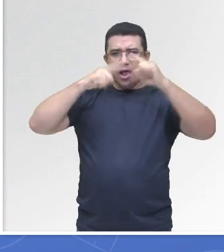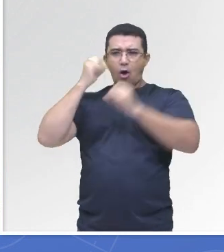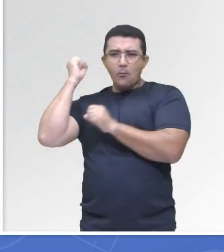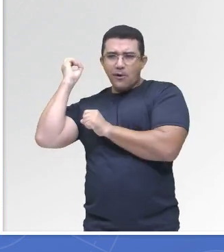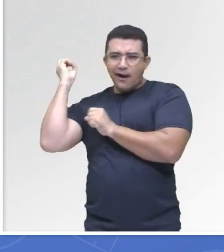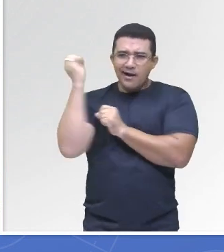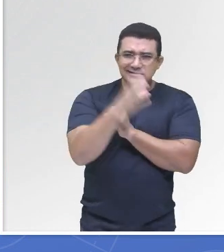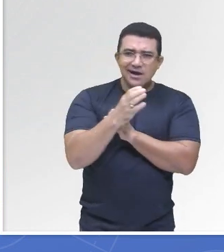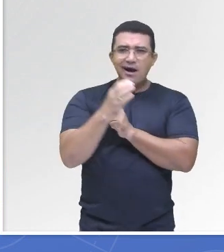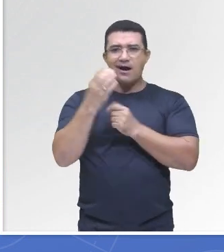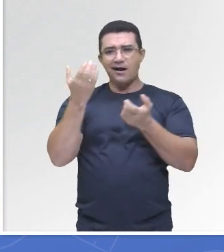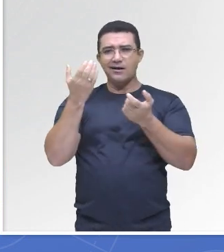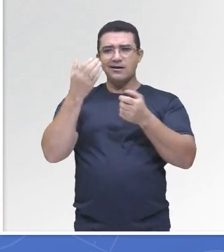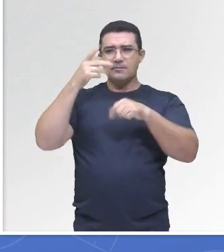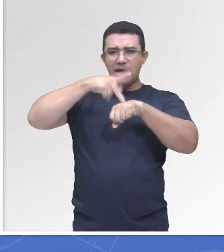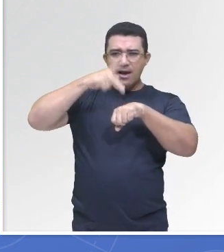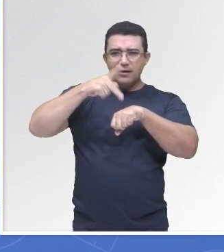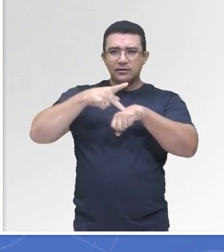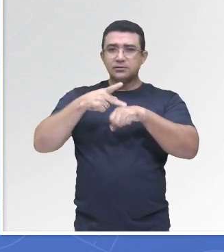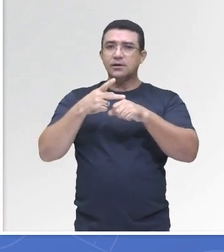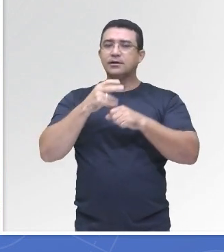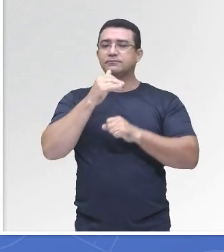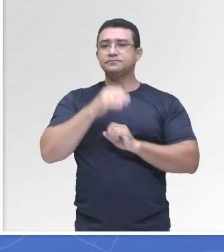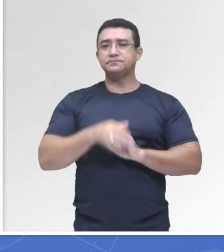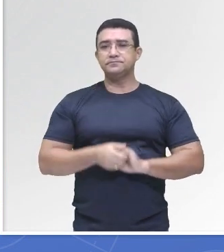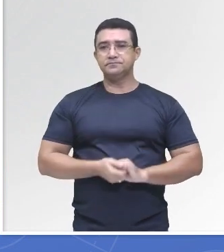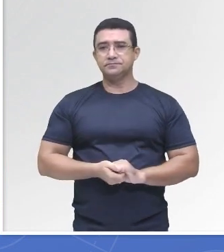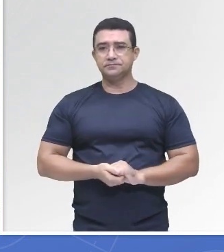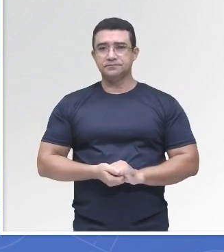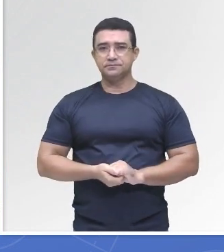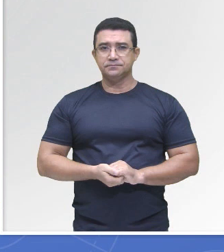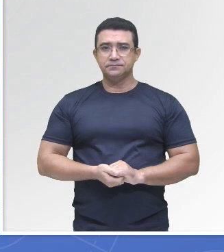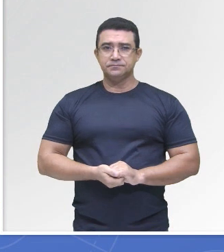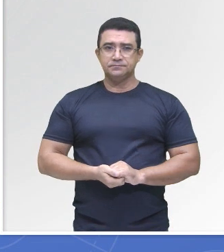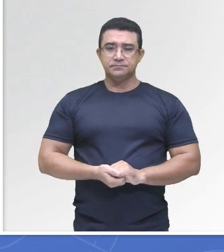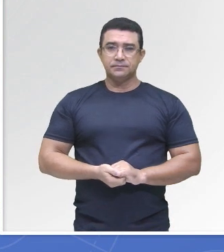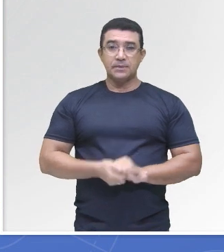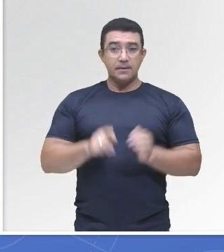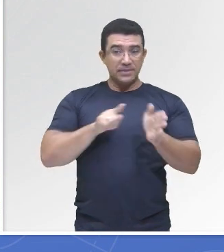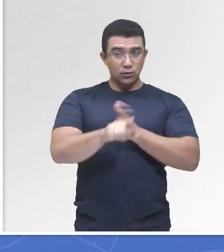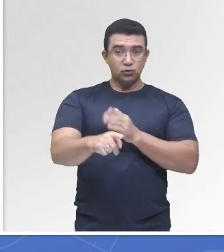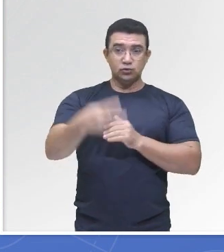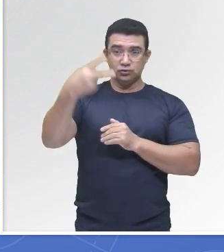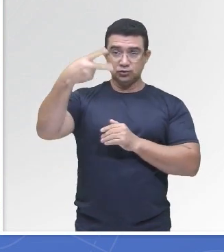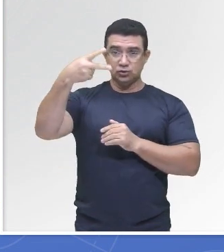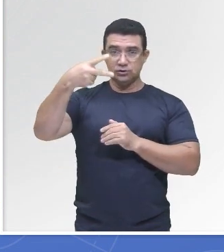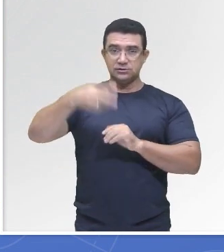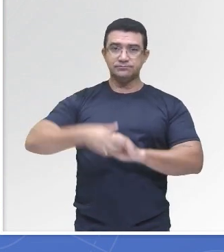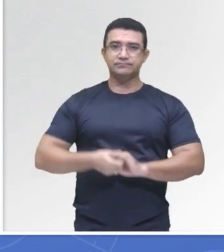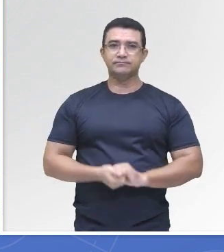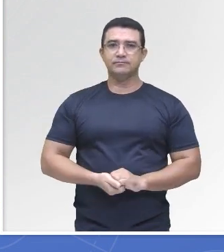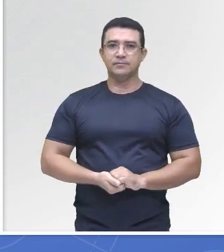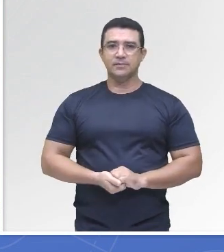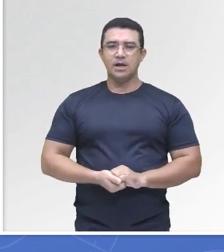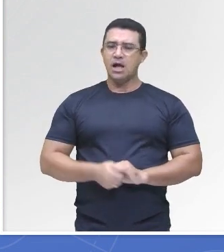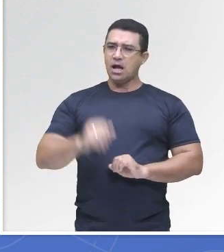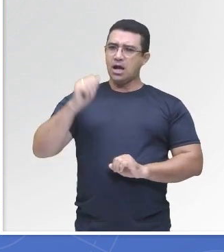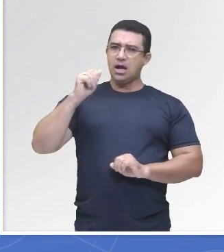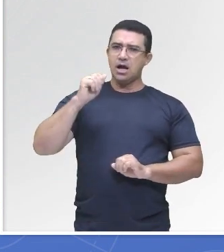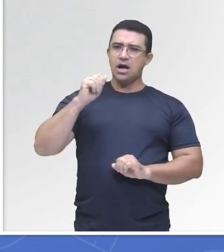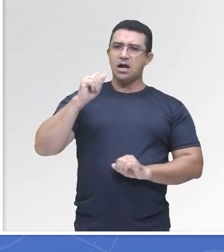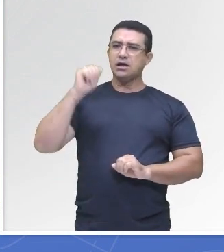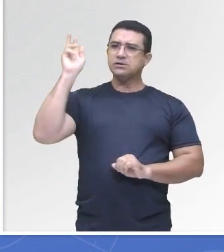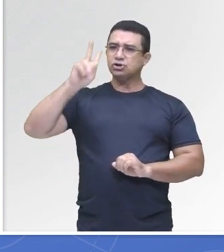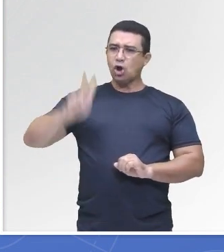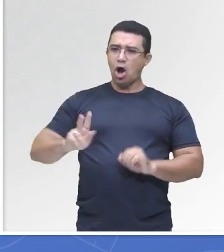uma questão, na segunda questão, a gente vai ver, né, a história evolutiva do homem